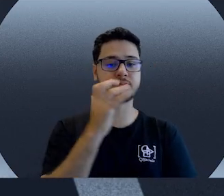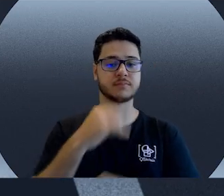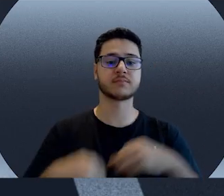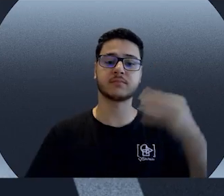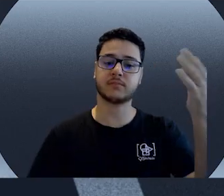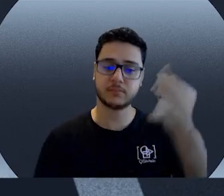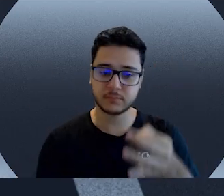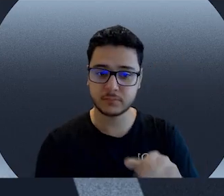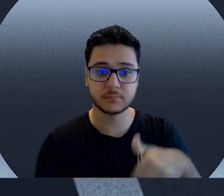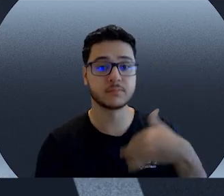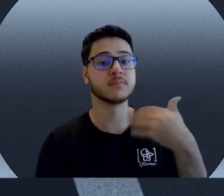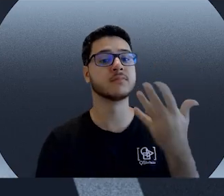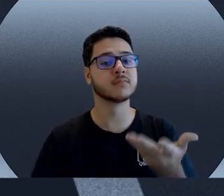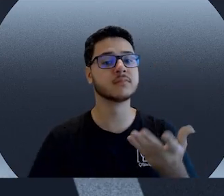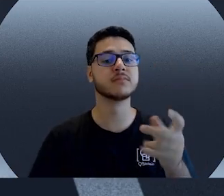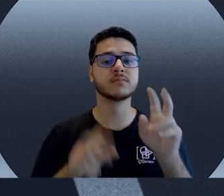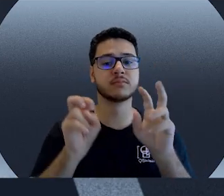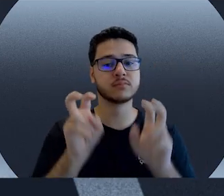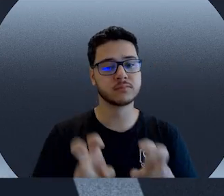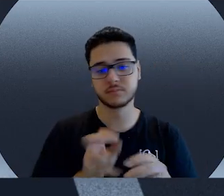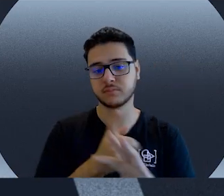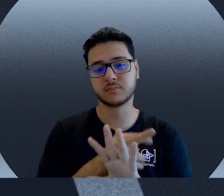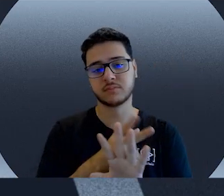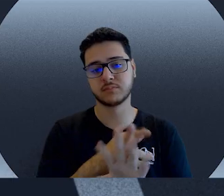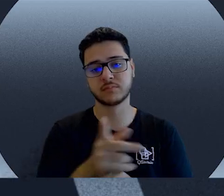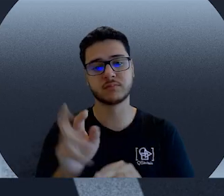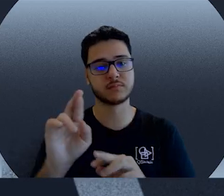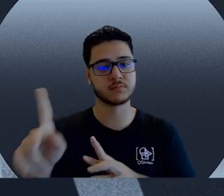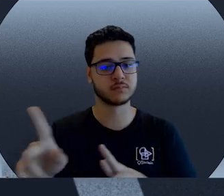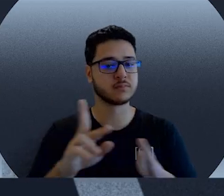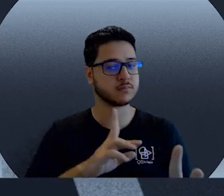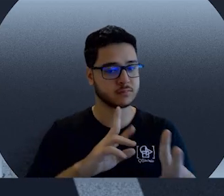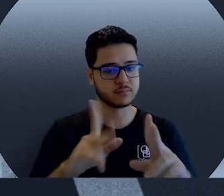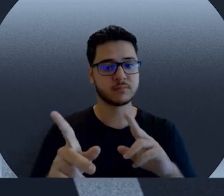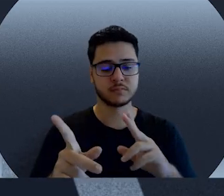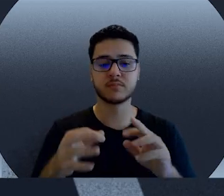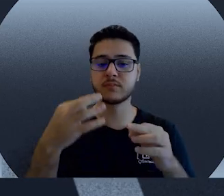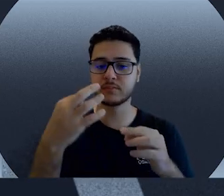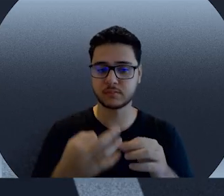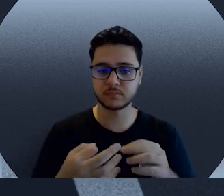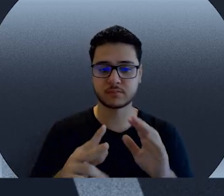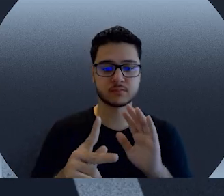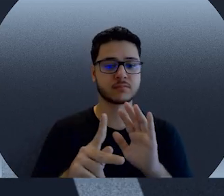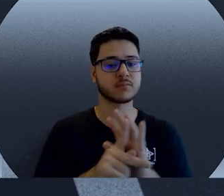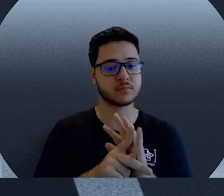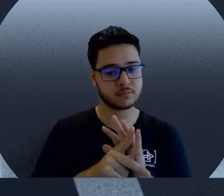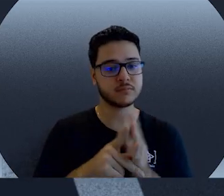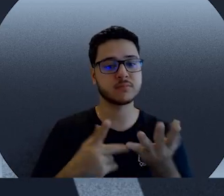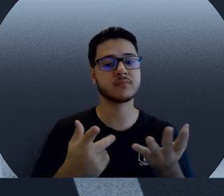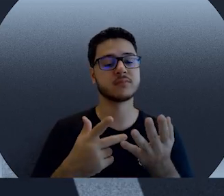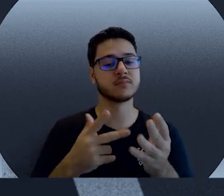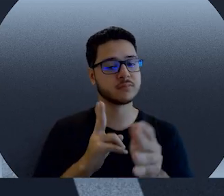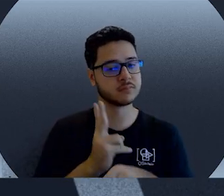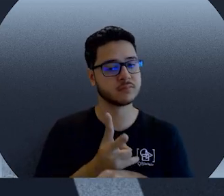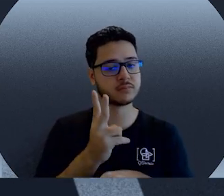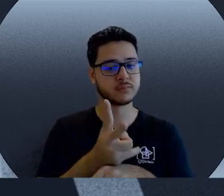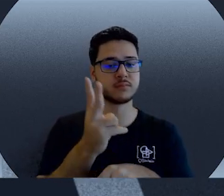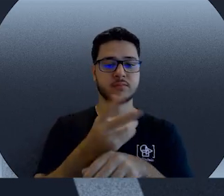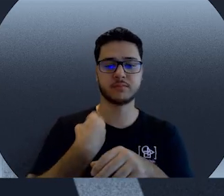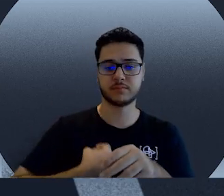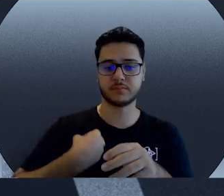um assunto que é multidisciplinar e transdisciplinar e que deveria estar em todas as disciplinas,